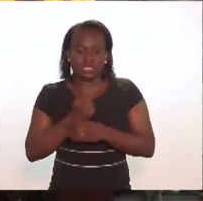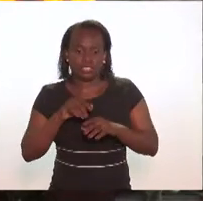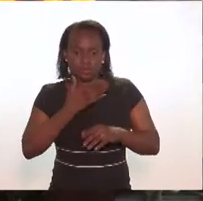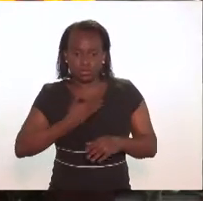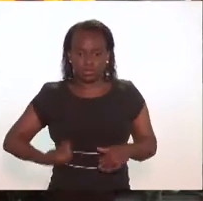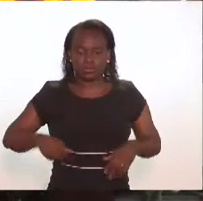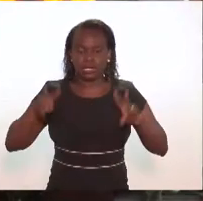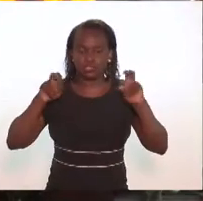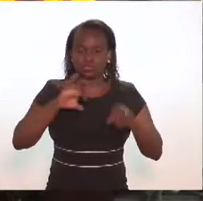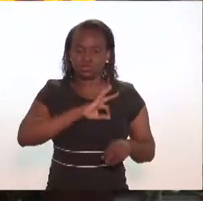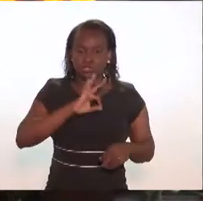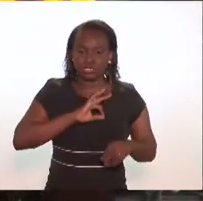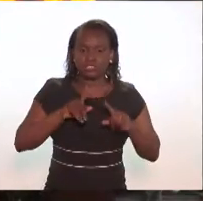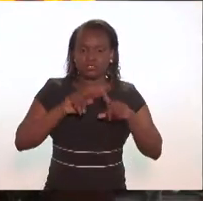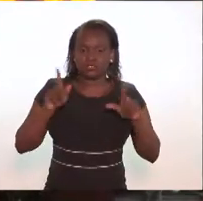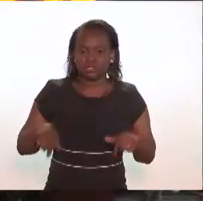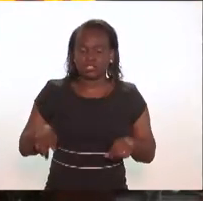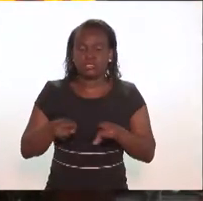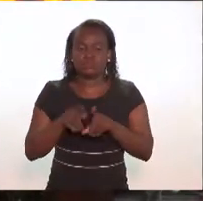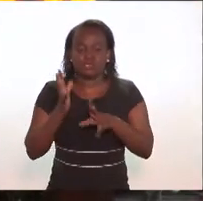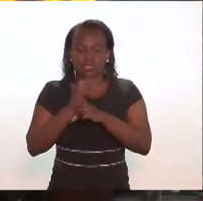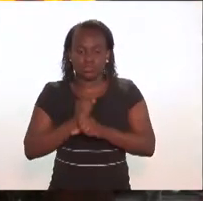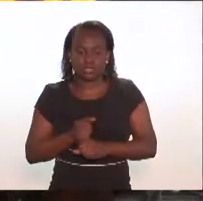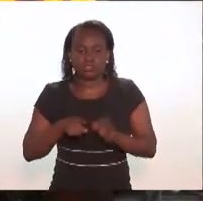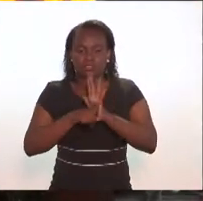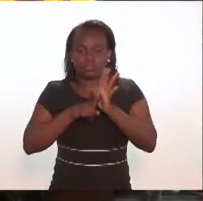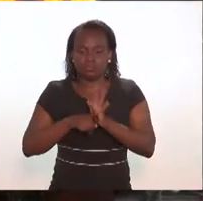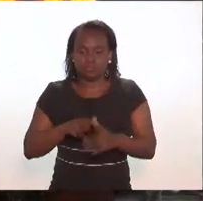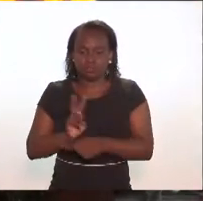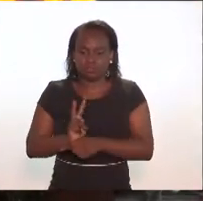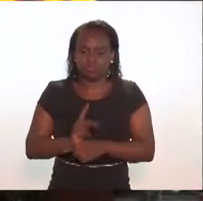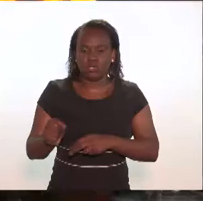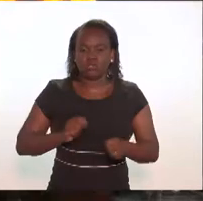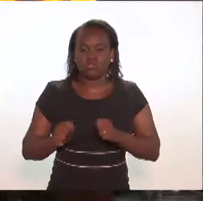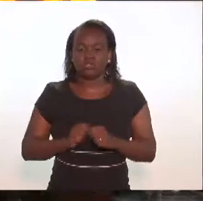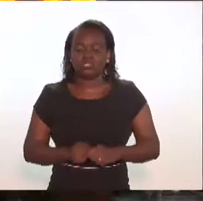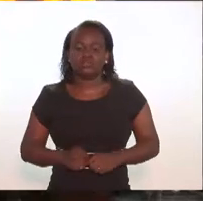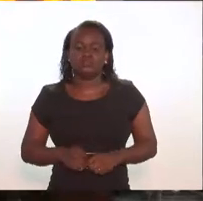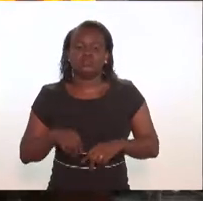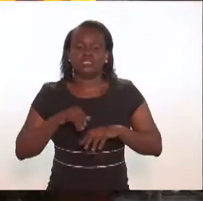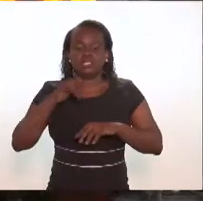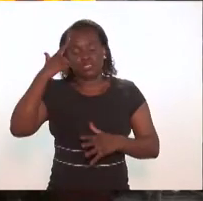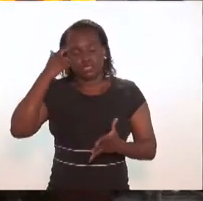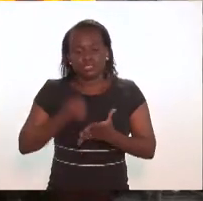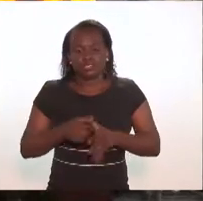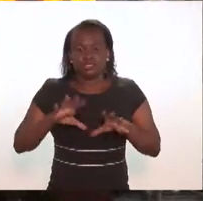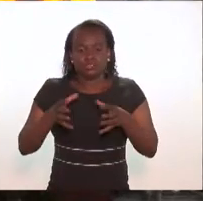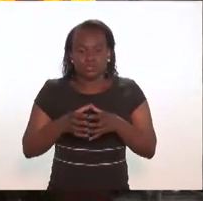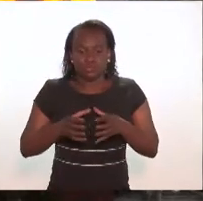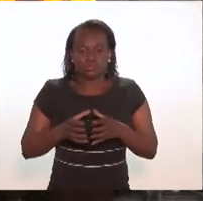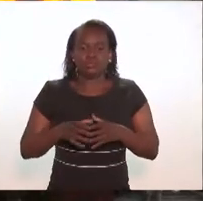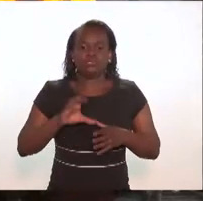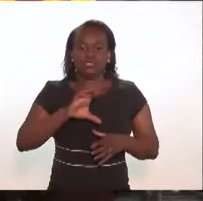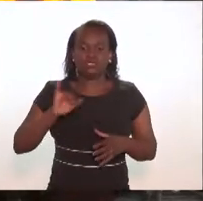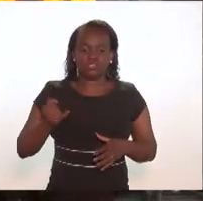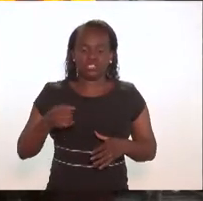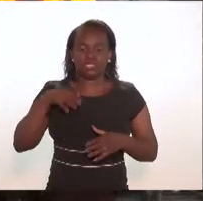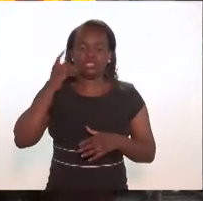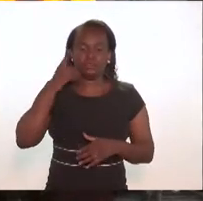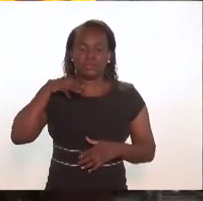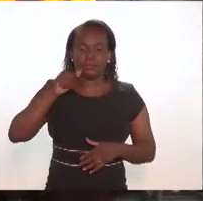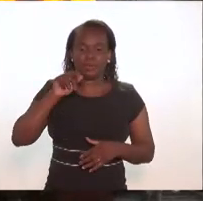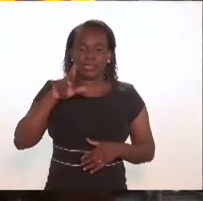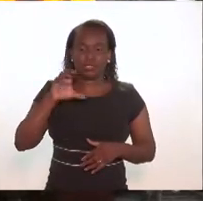Assunto de Polícia, de Servidores Públicos, de Orçamento, Finanças, Fiscalização Financeira e Controle. Para emitir parecer pela Comissão de Constituição e Justiça, deputado Márcio Pacheco.